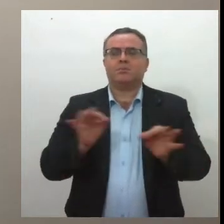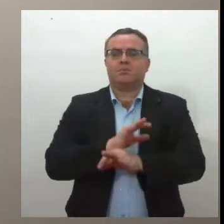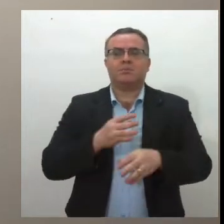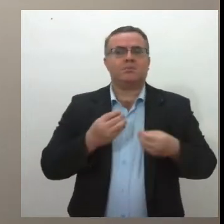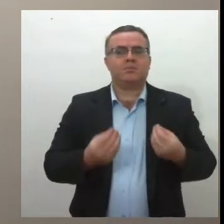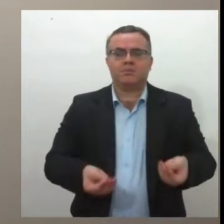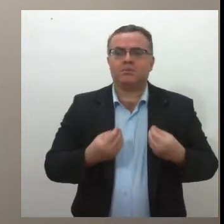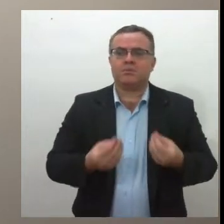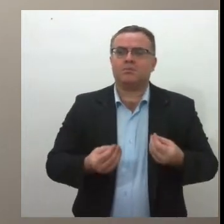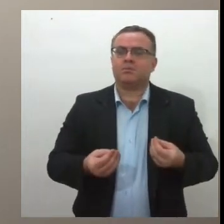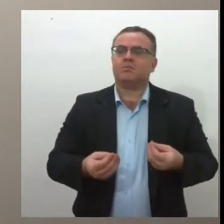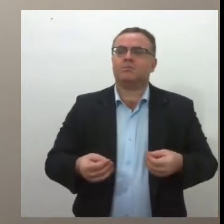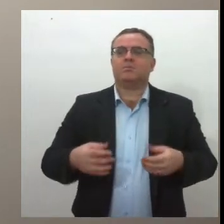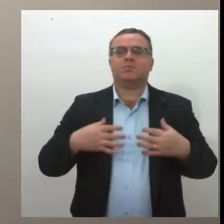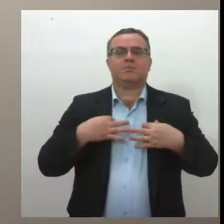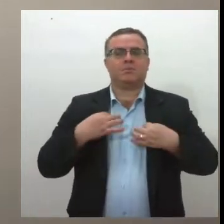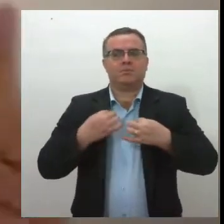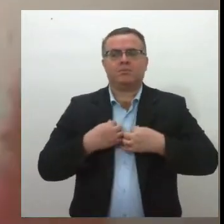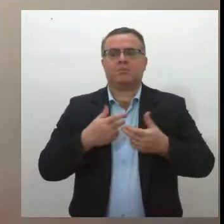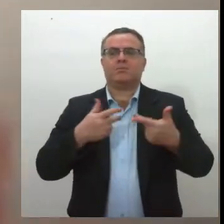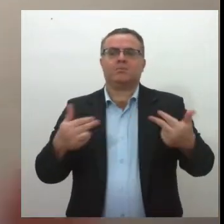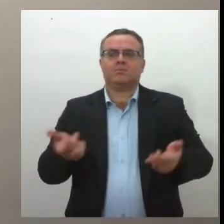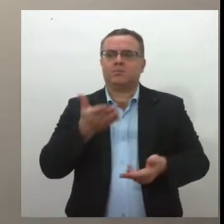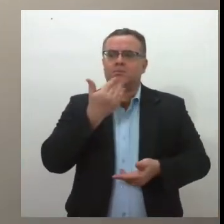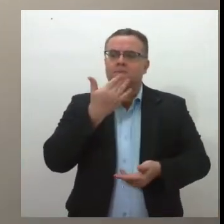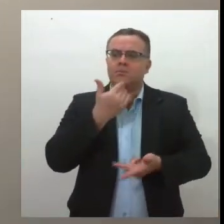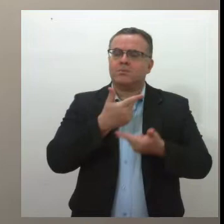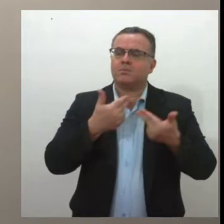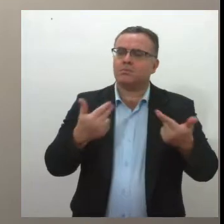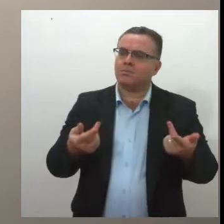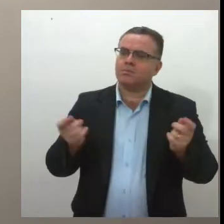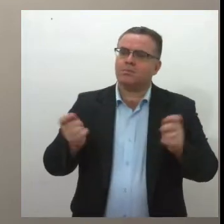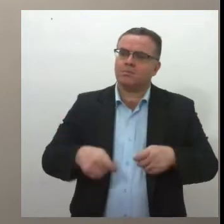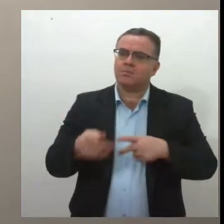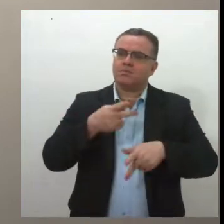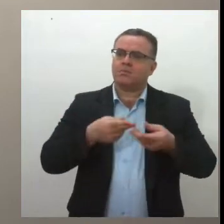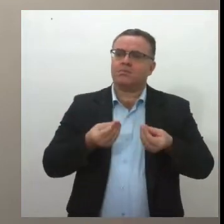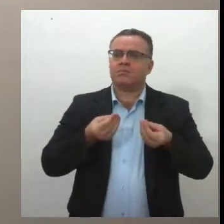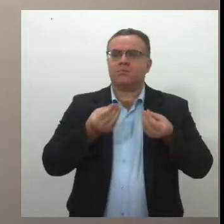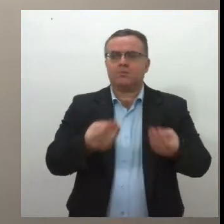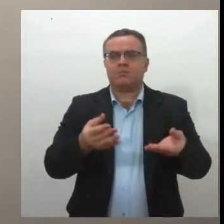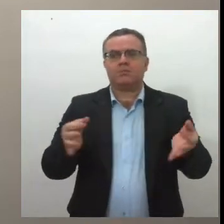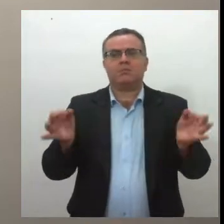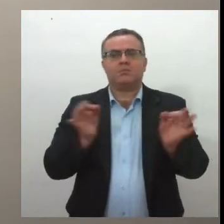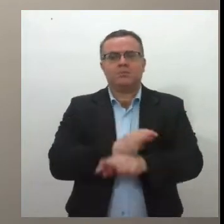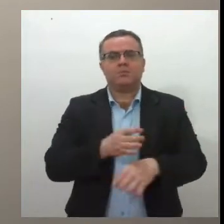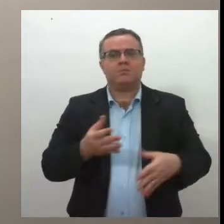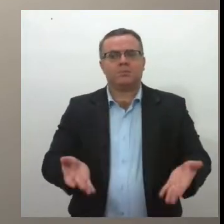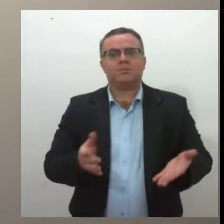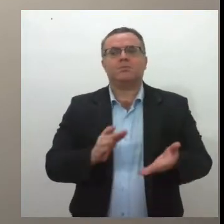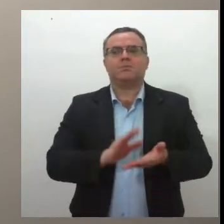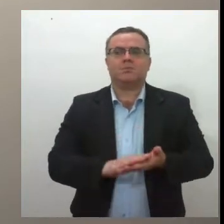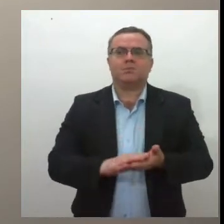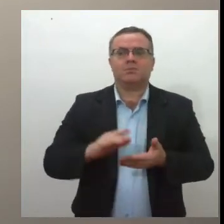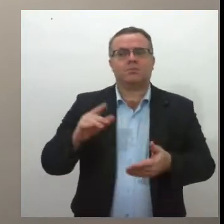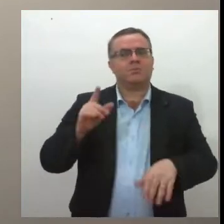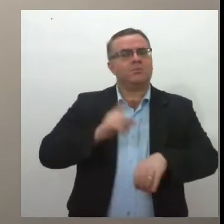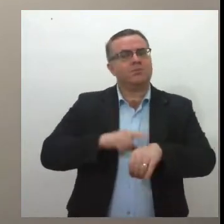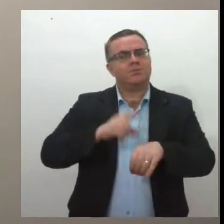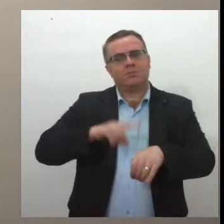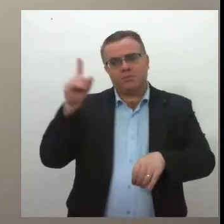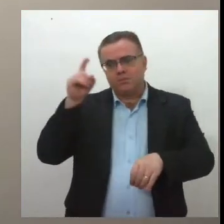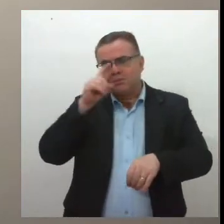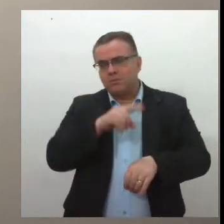alimentação, vestuário, e aí sim comprar alguma lembrança, algum presente ou fazer até um empréstimo. Então, é uma situação difícil em que nos encontramos, com os